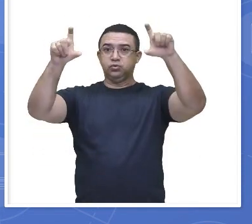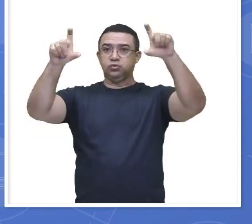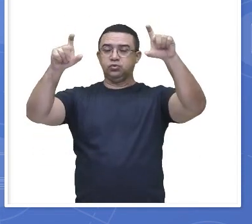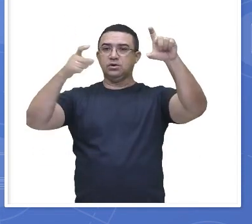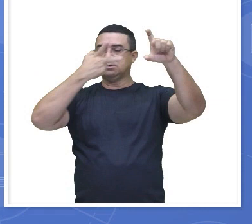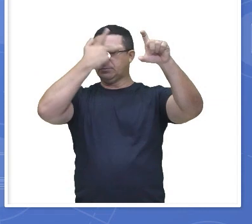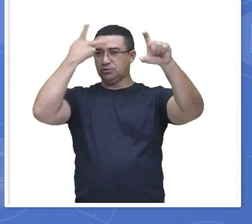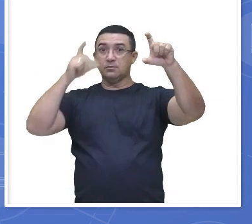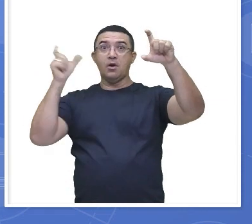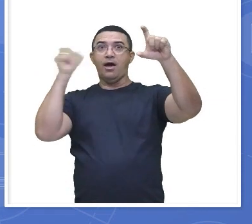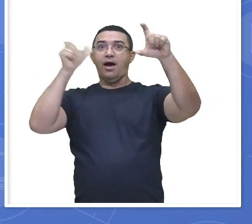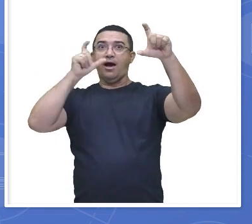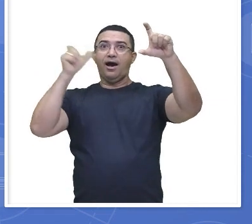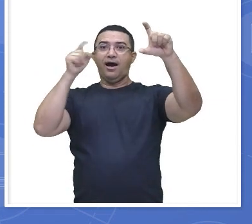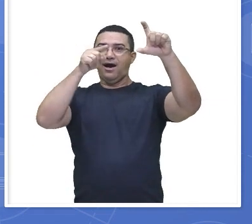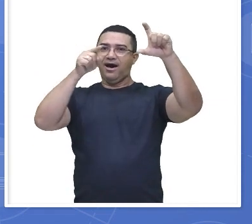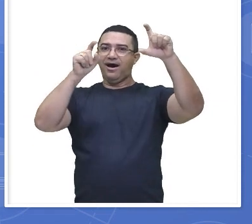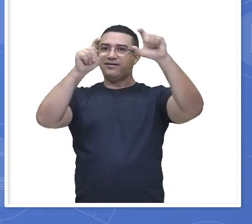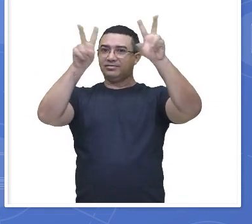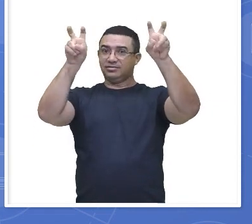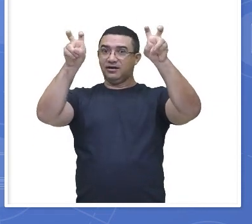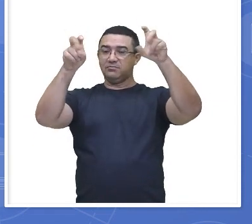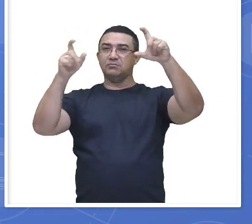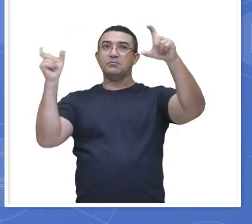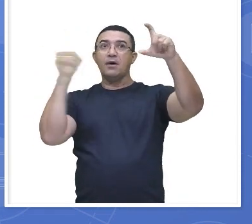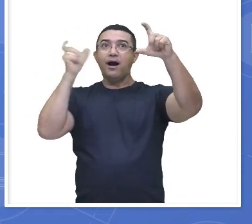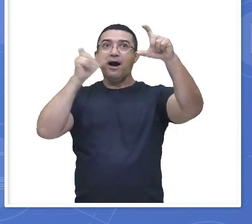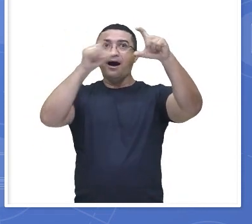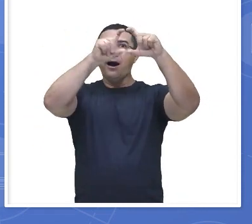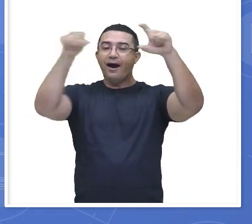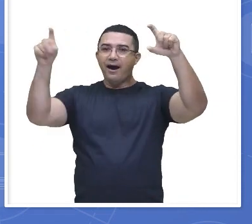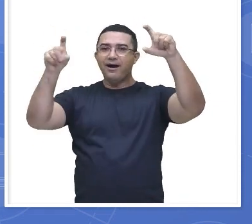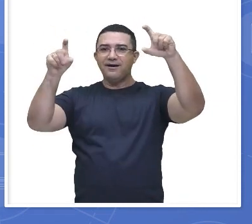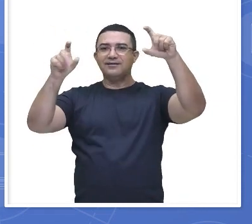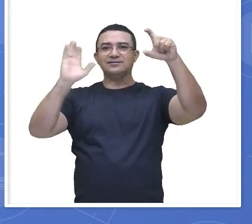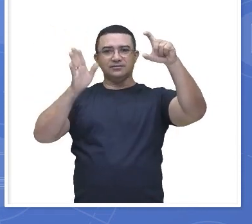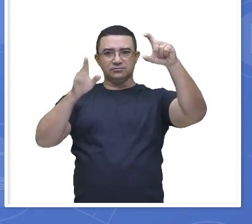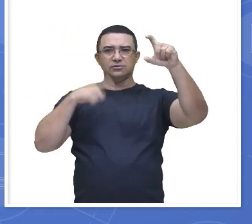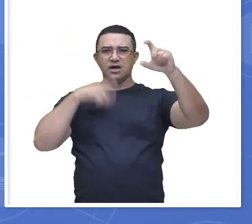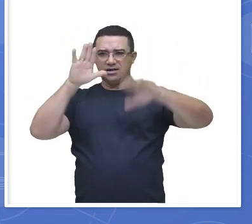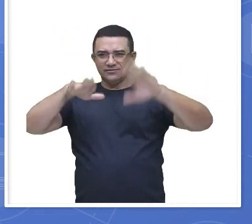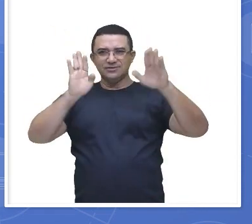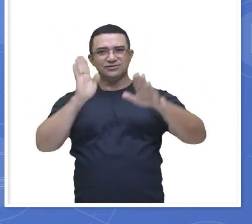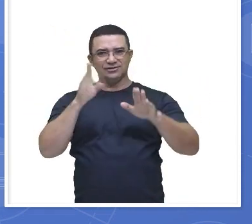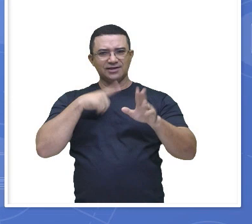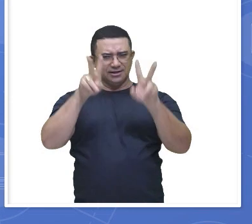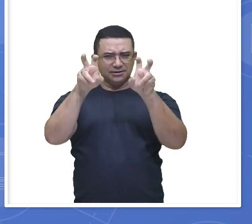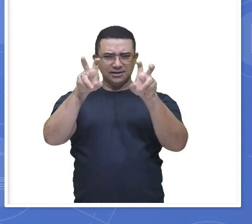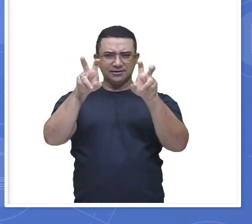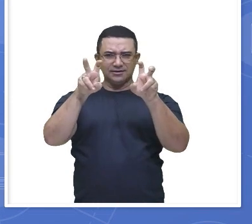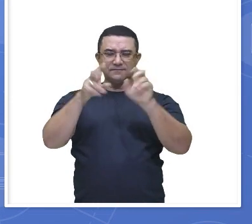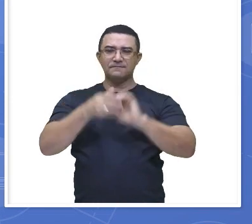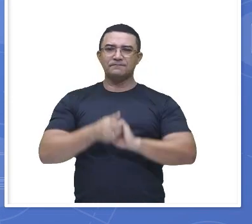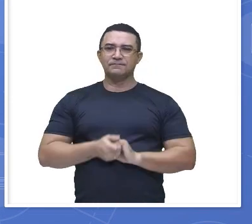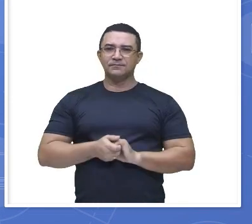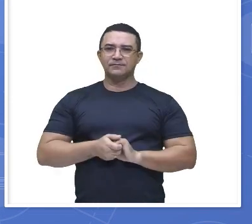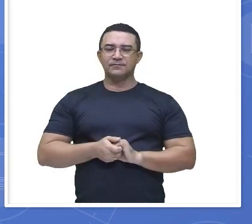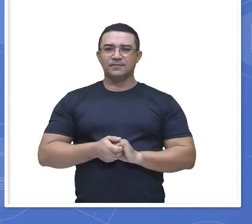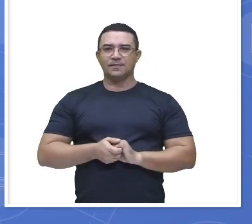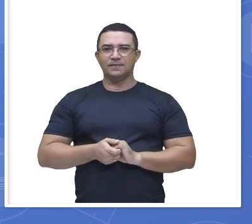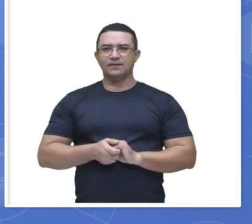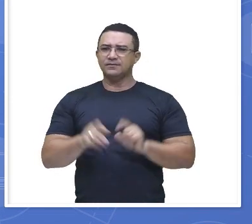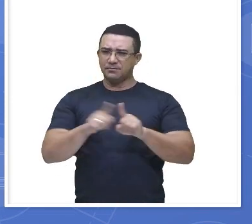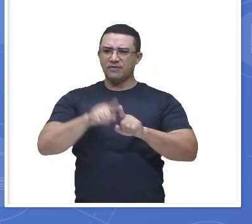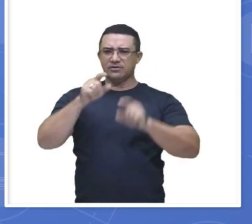Você tem lá naquele portal de notícia um monte de quadradinho para clicar, né? Várias notícias, e lá tem um artigo de opinião